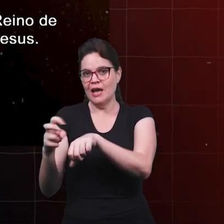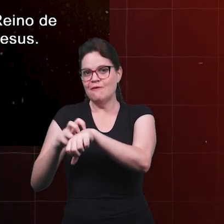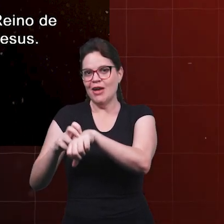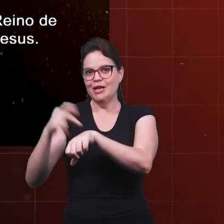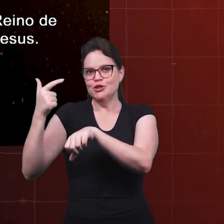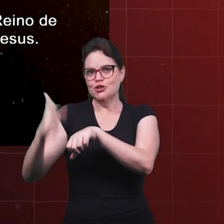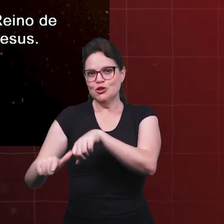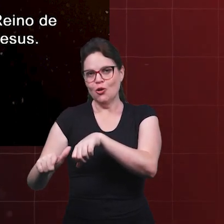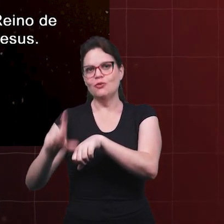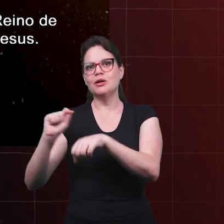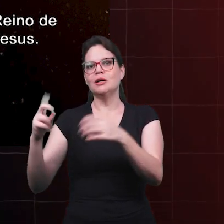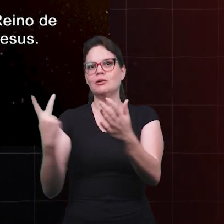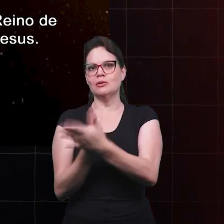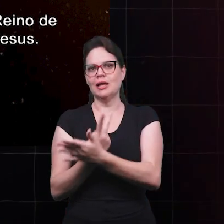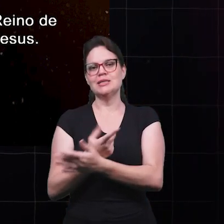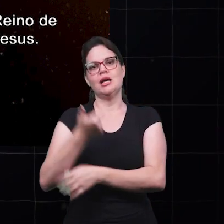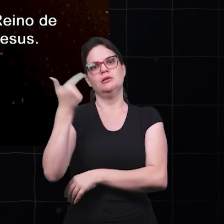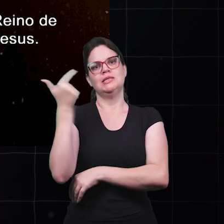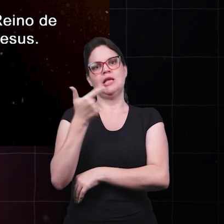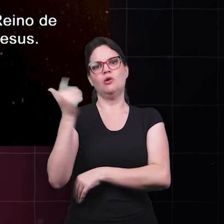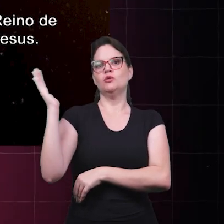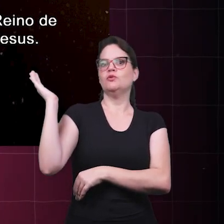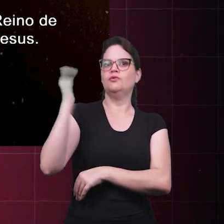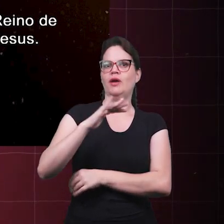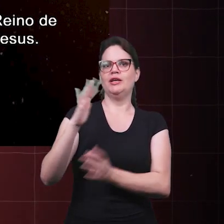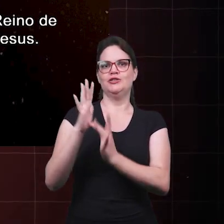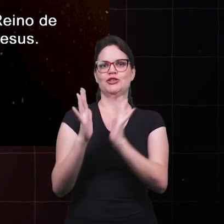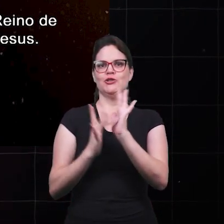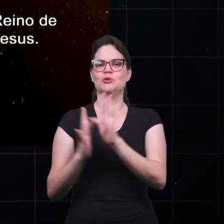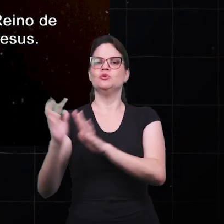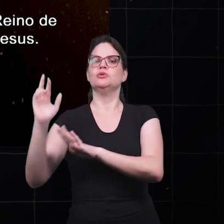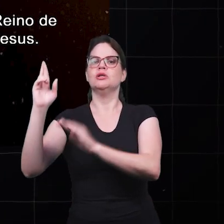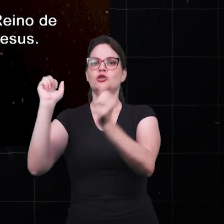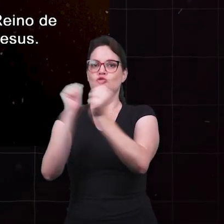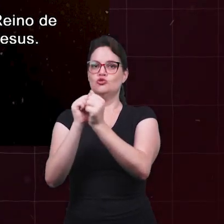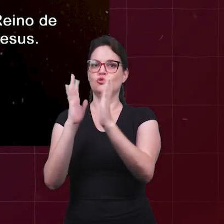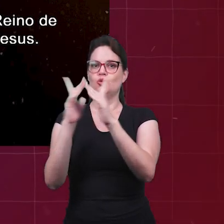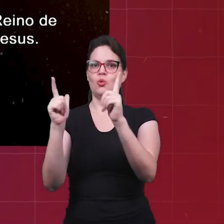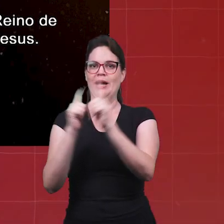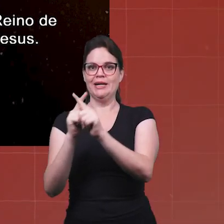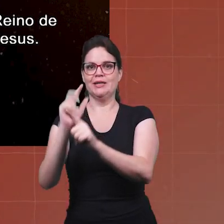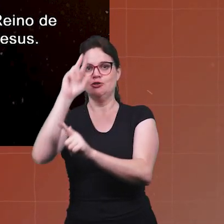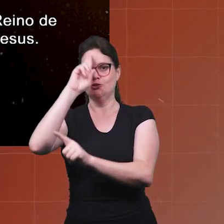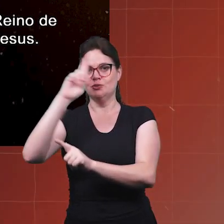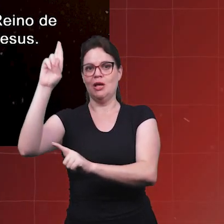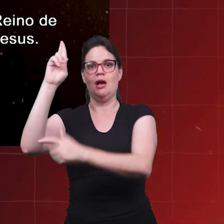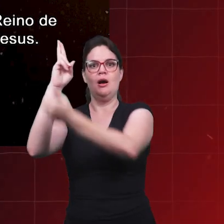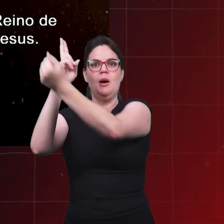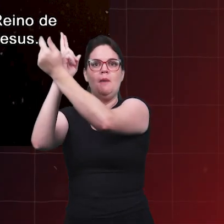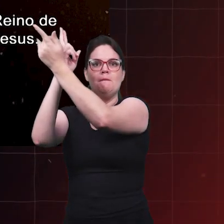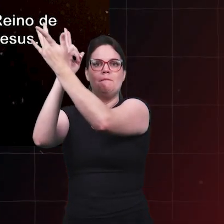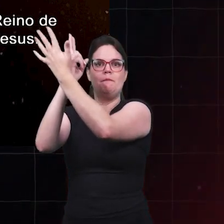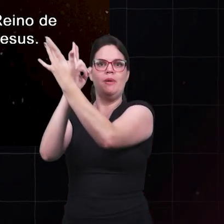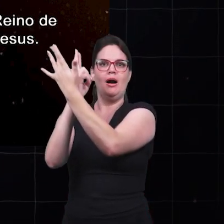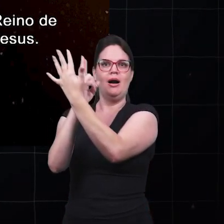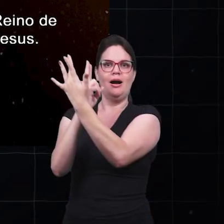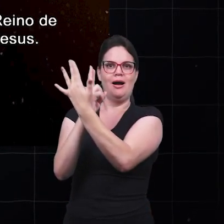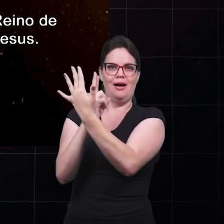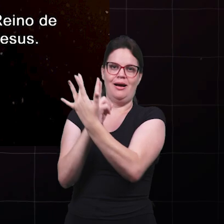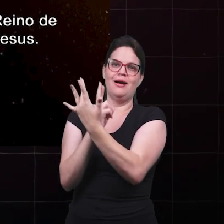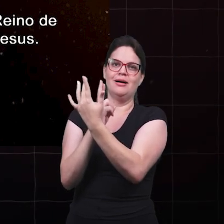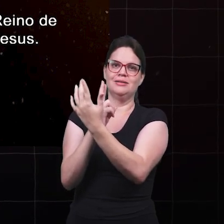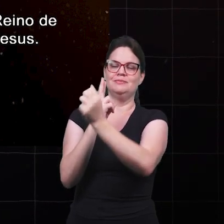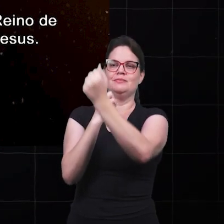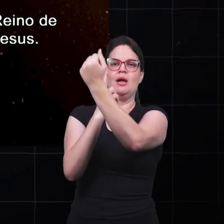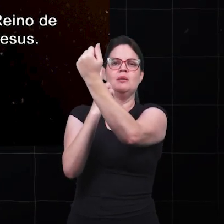né? Que é a segunda vinda de Jesus. Jesus volta com a igreja para pôr fim na grande tribulação e começar um